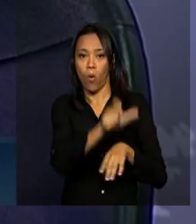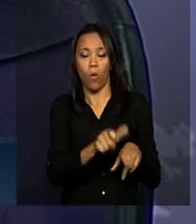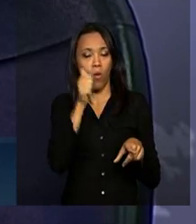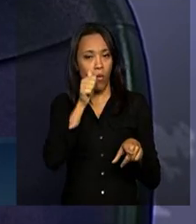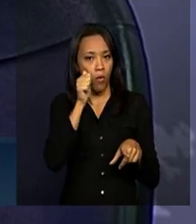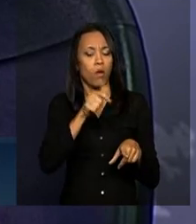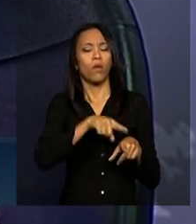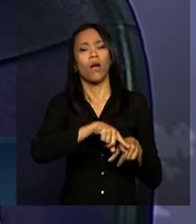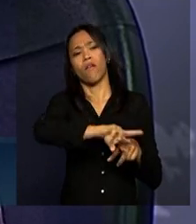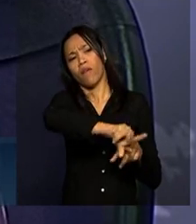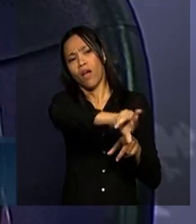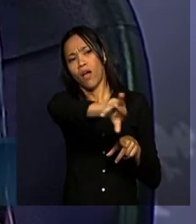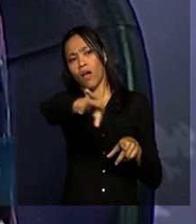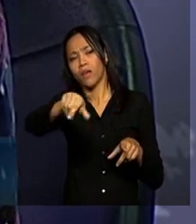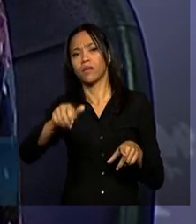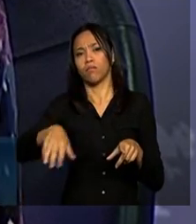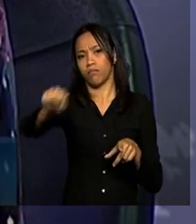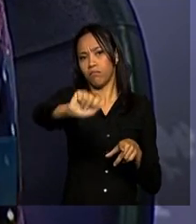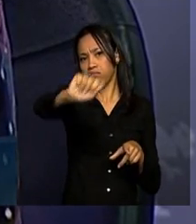aqui presente.